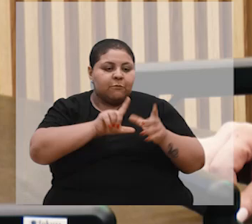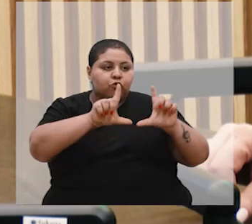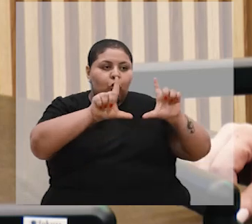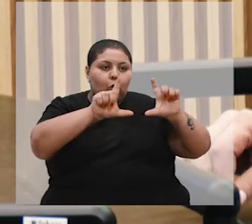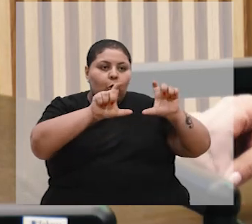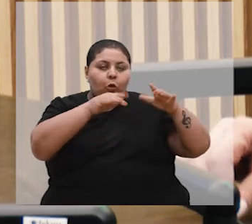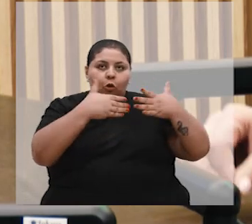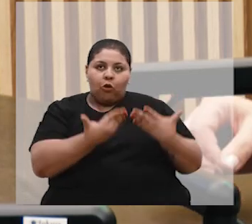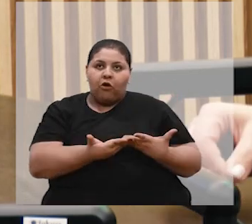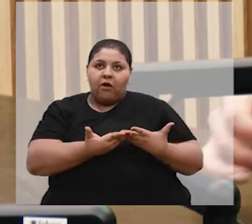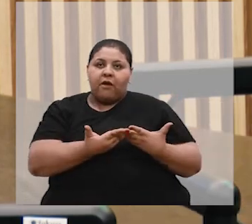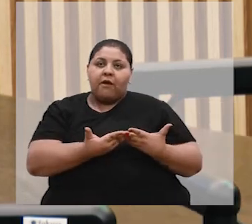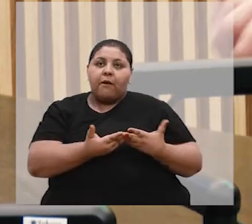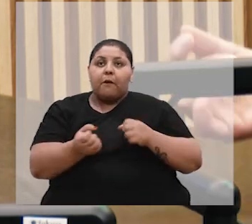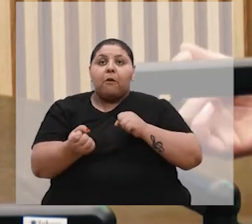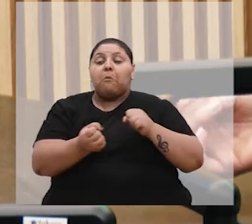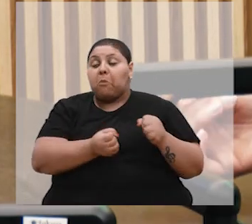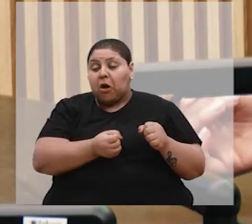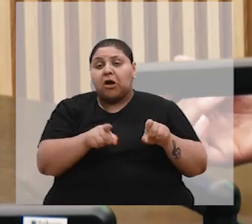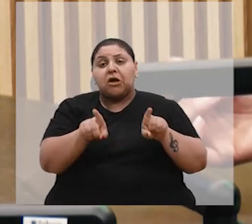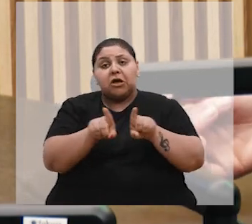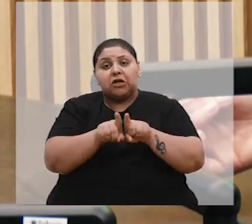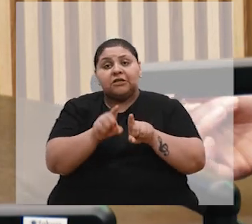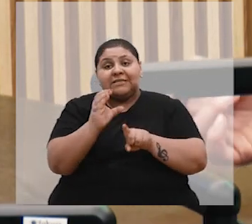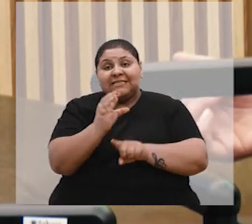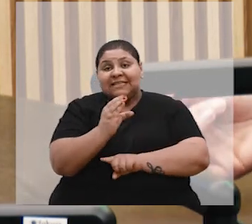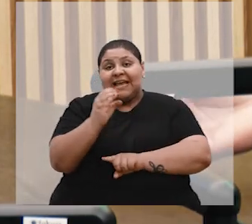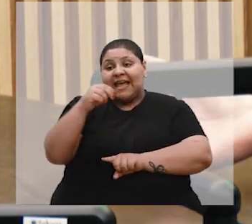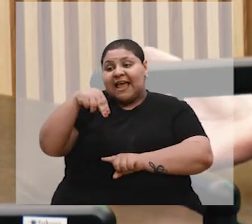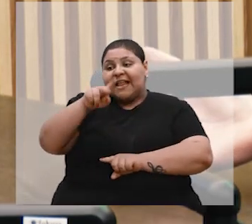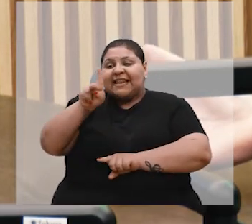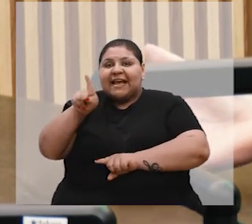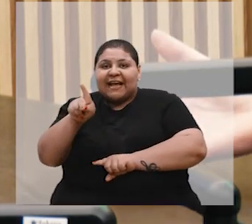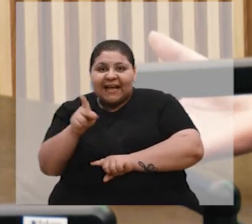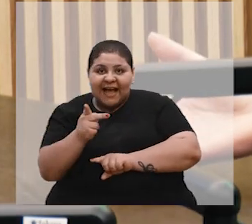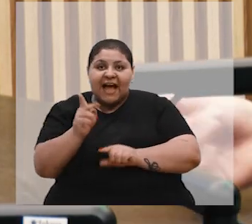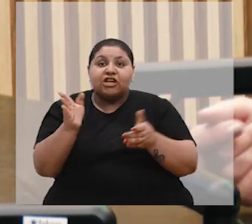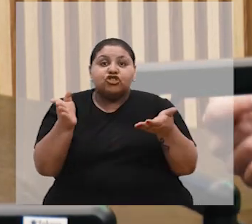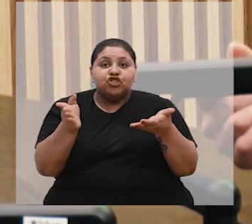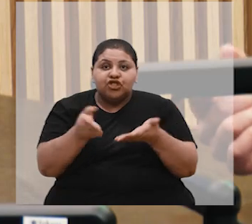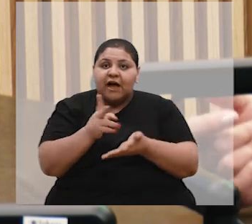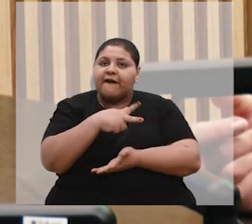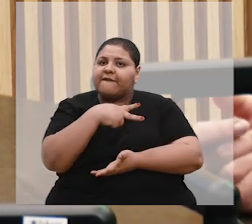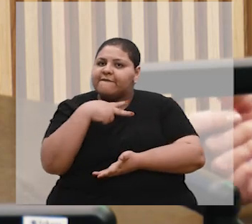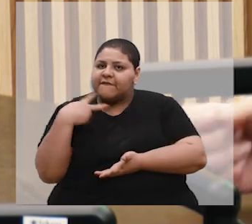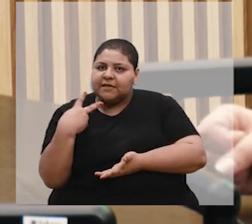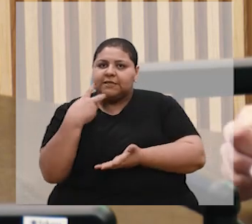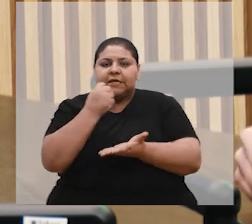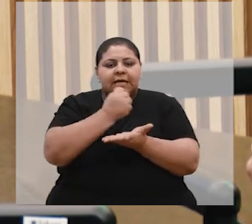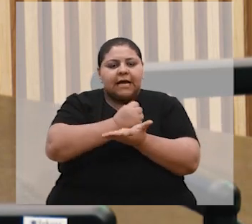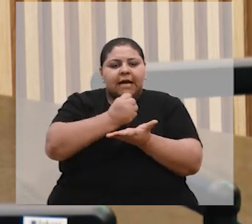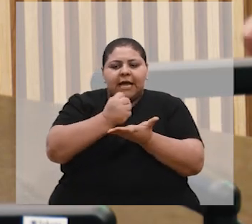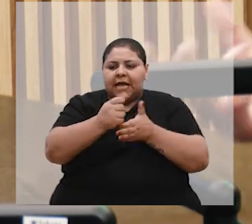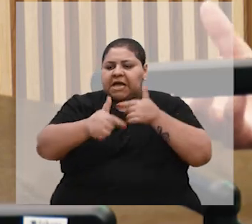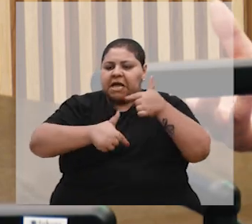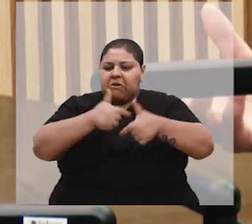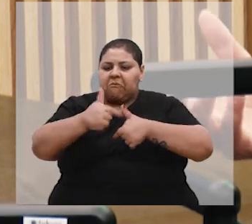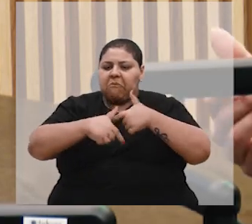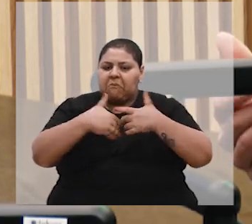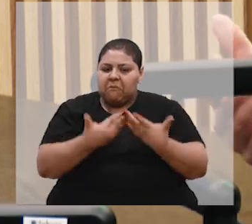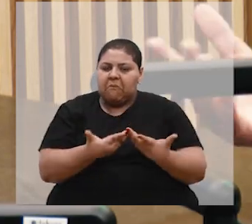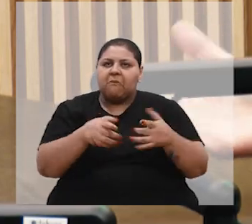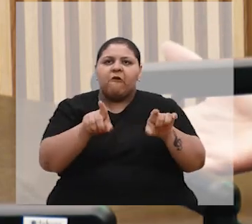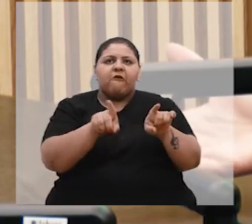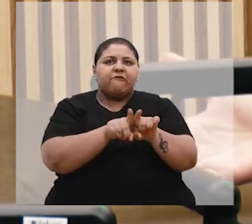com foto. Então é válida até mesmo a CNH já vencida. Olha só, vale a carteira de trabalho,